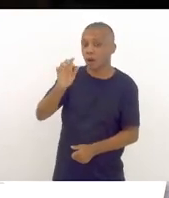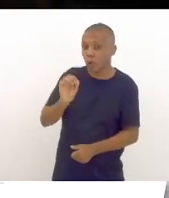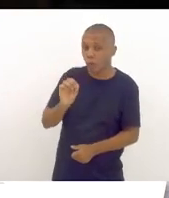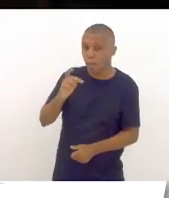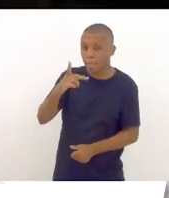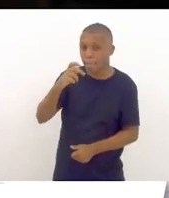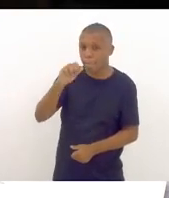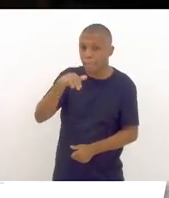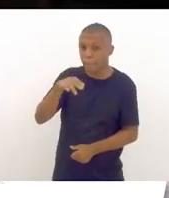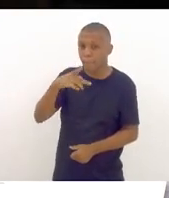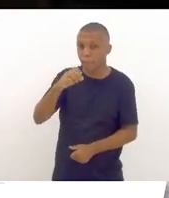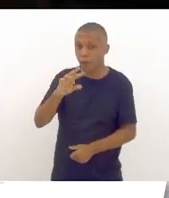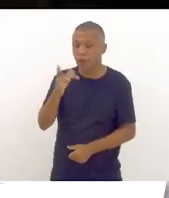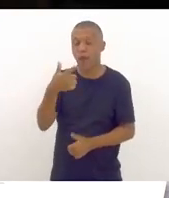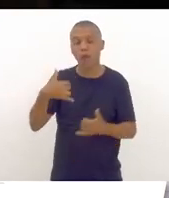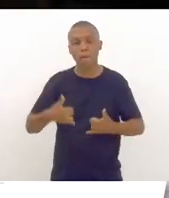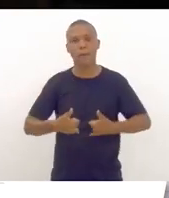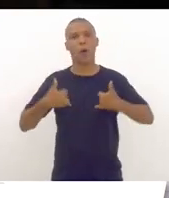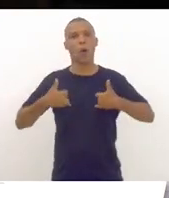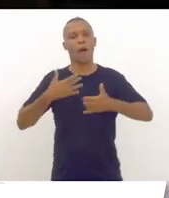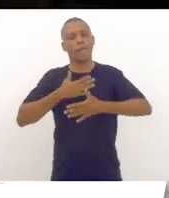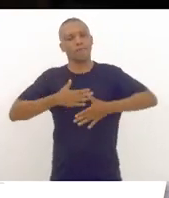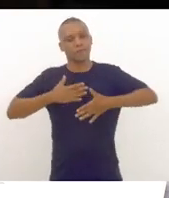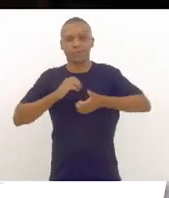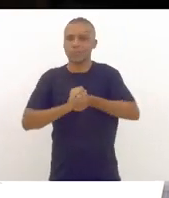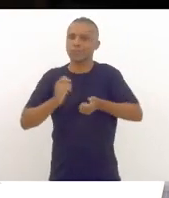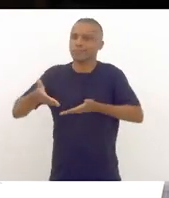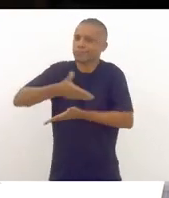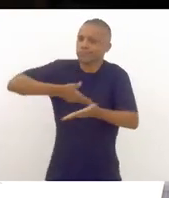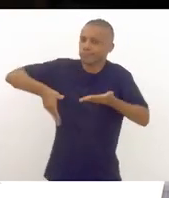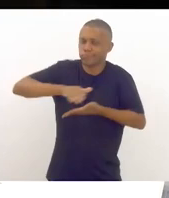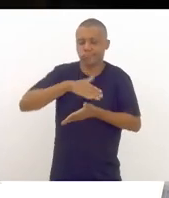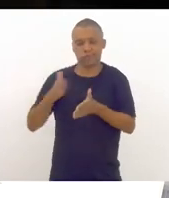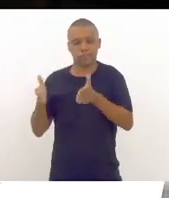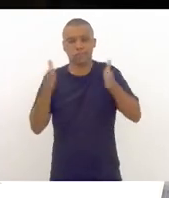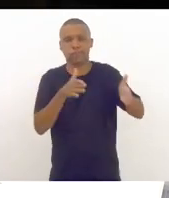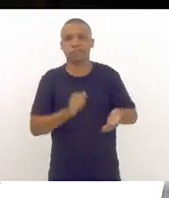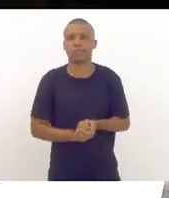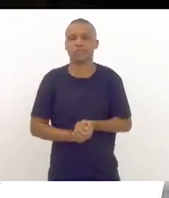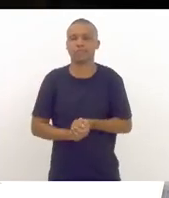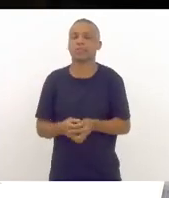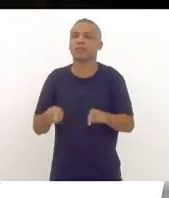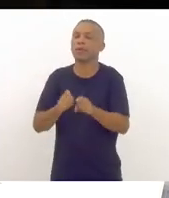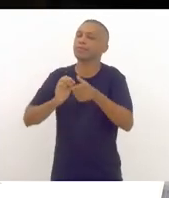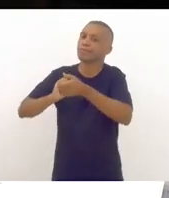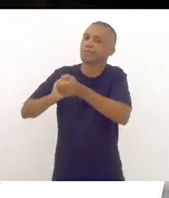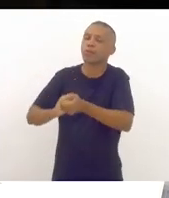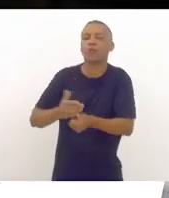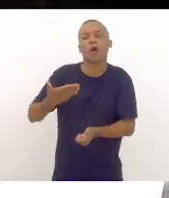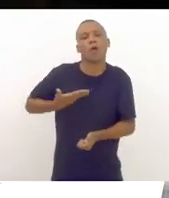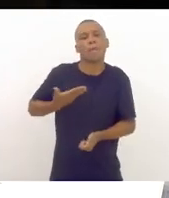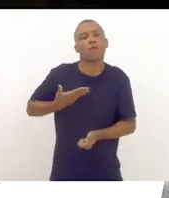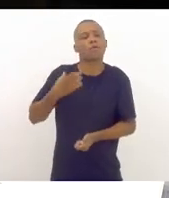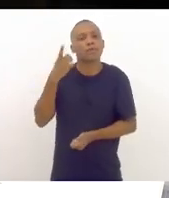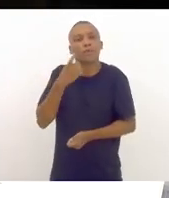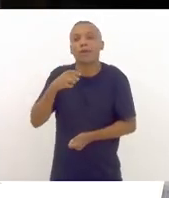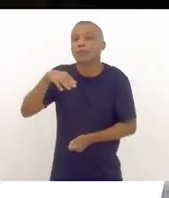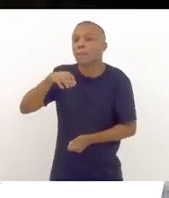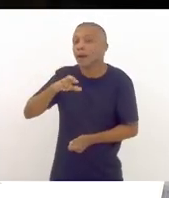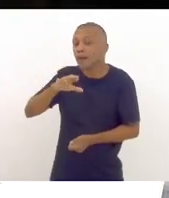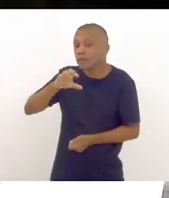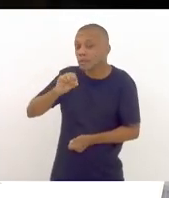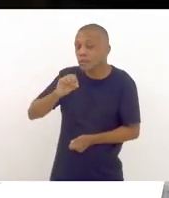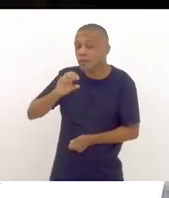Um prazer e uma honra estar aqui junto com Vossa Excelência. Saudar aqui meu amigo deputado Márcio Canella, deputado